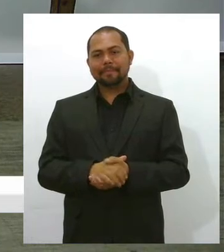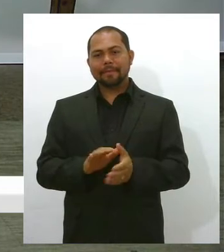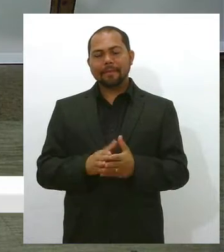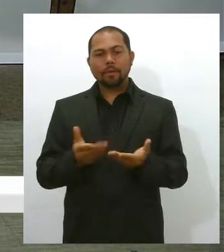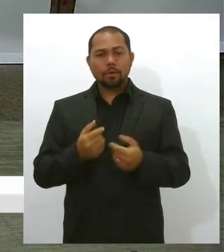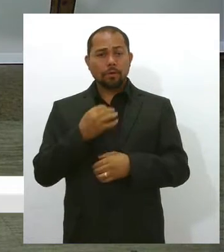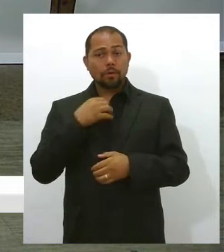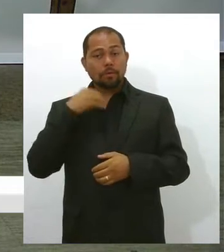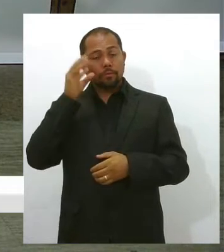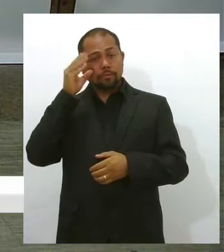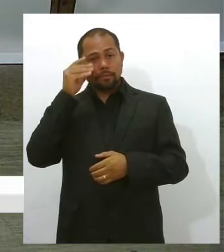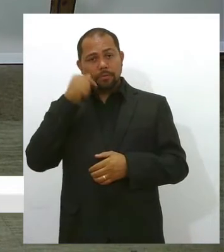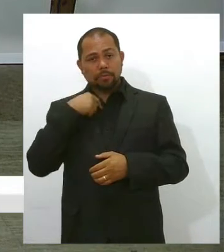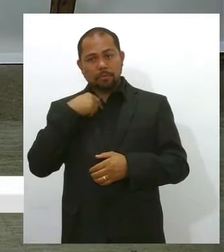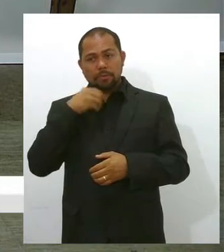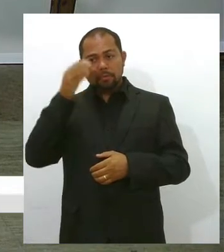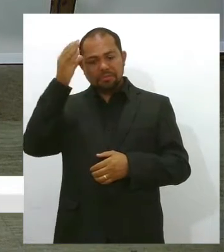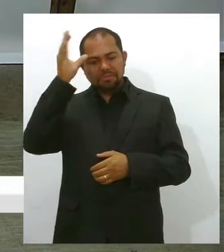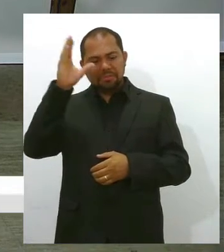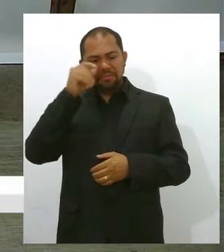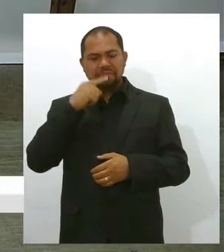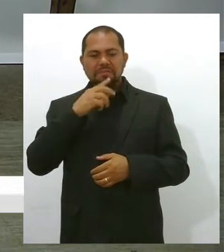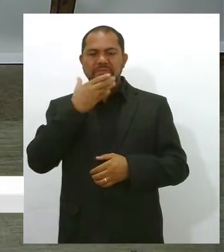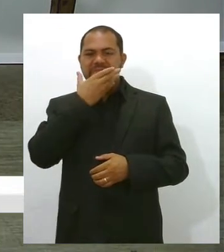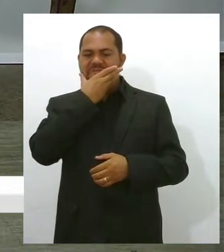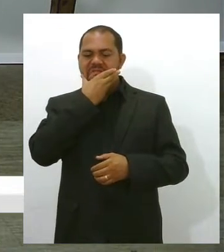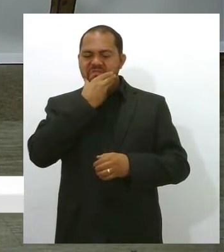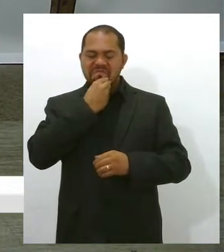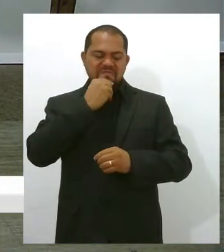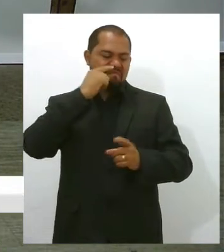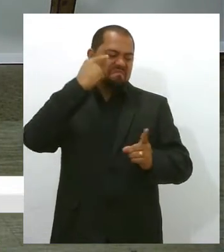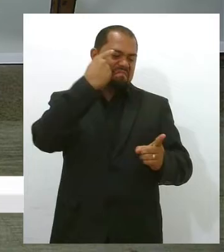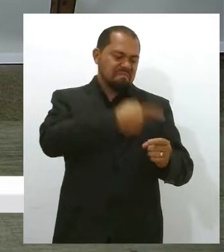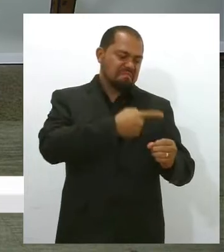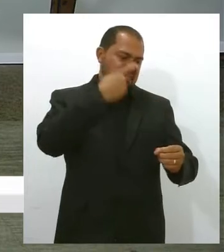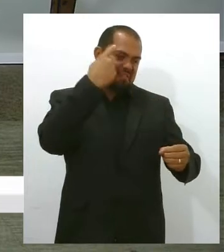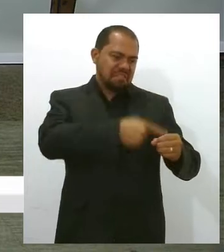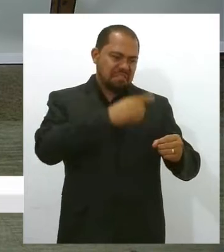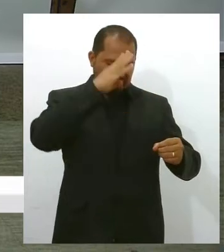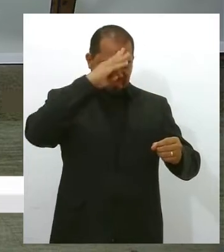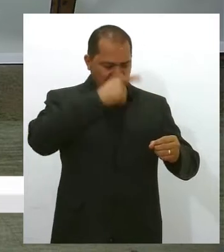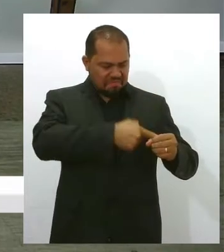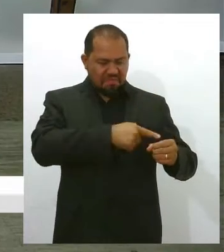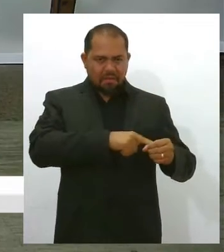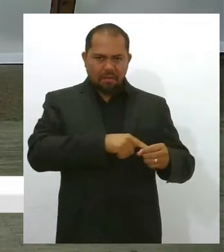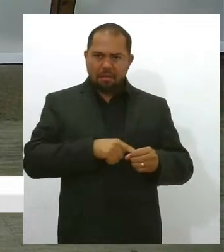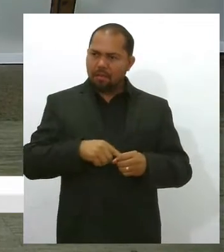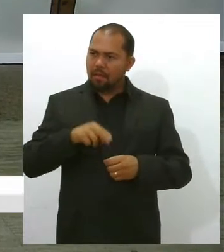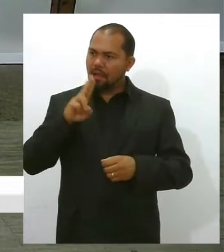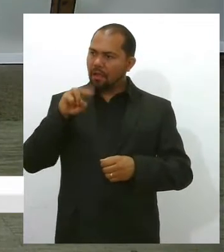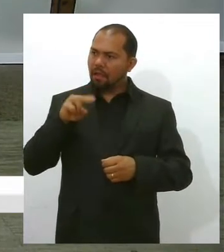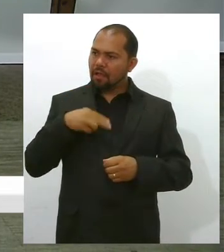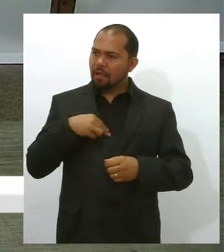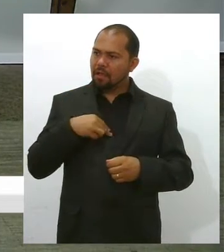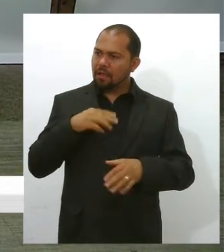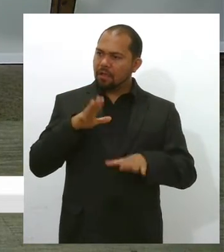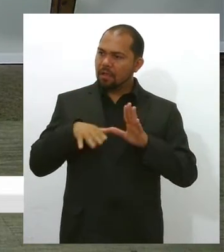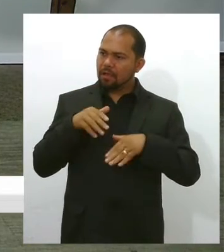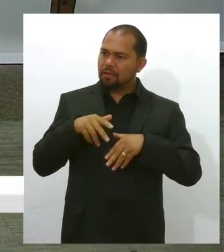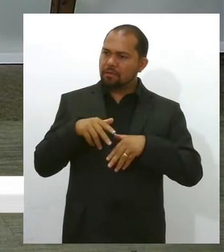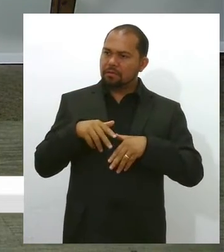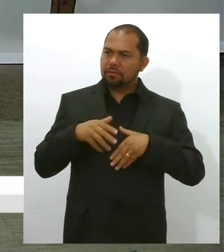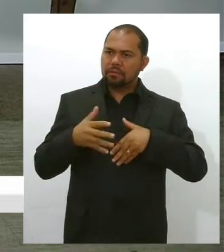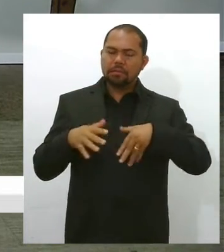machista, ela nega muitas vezes essa vulnerabilidade do afeto e do cuidado, né? Porque a gente,